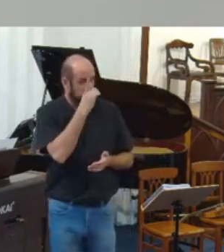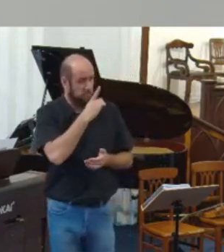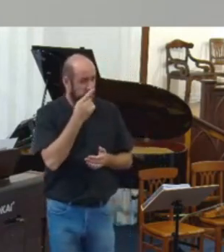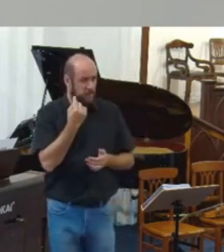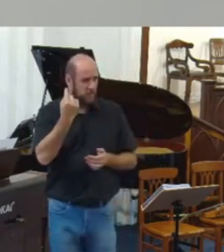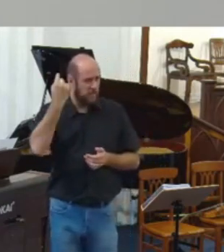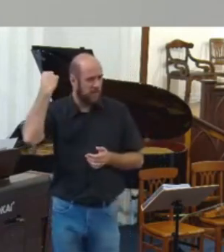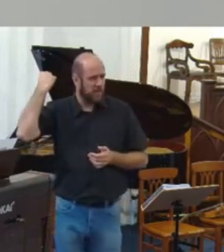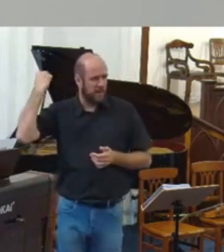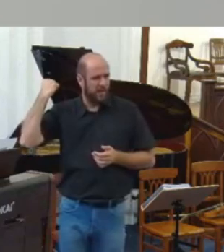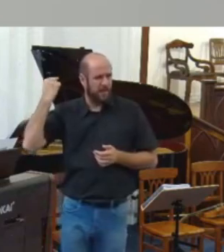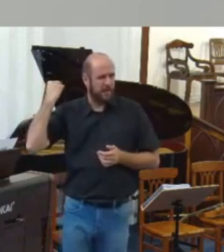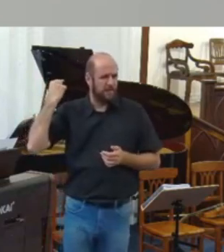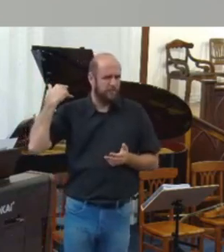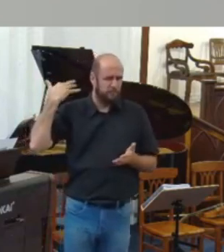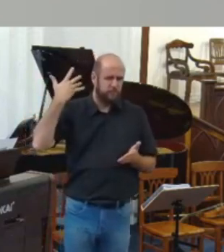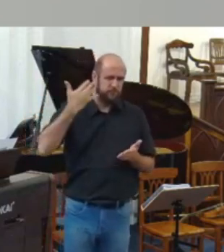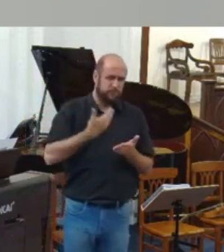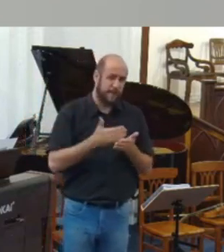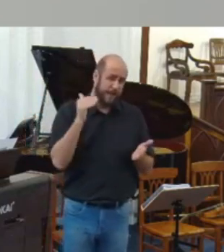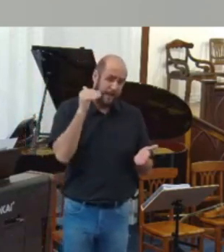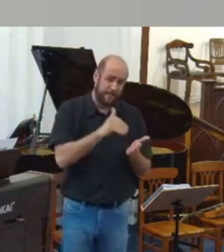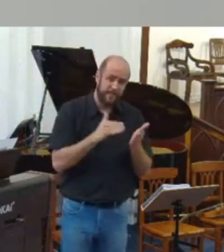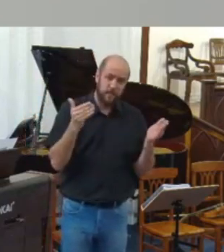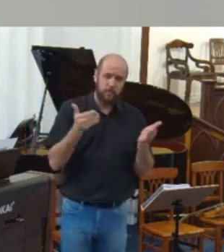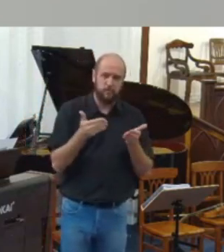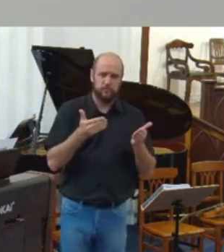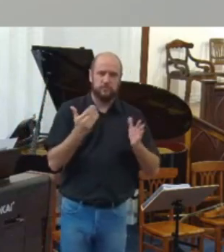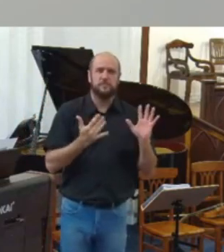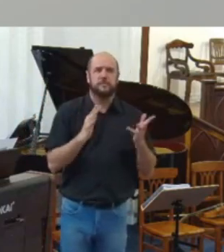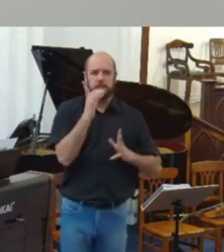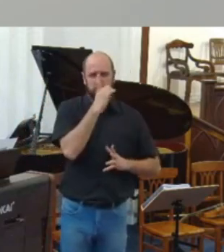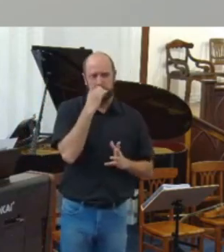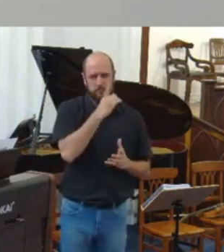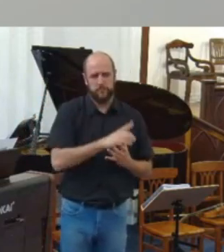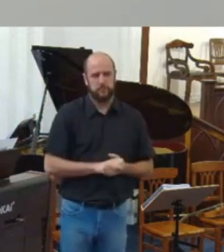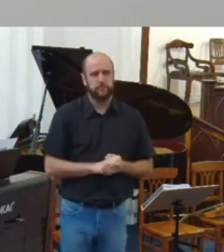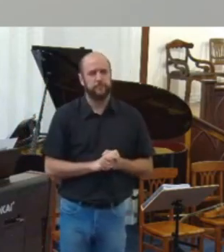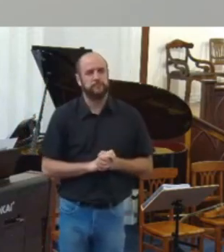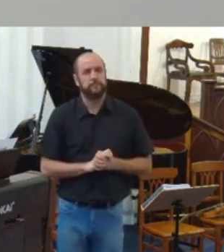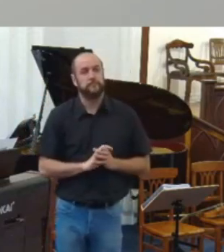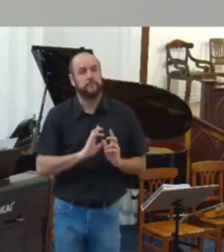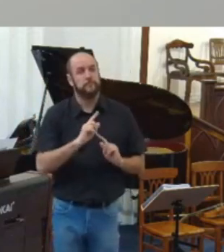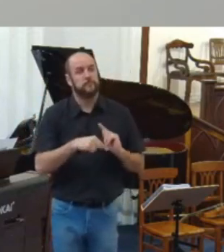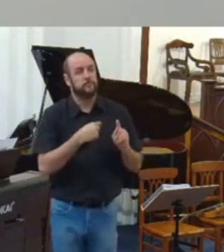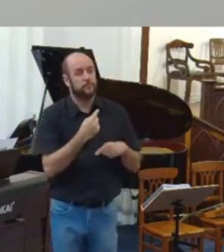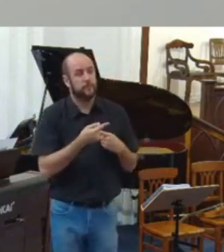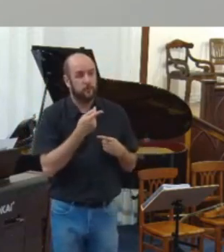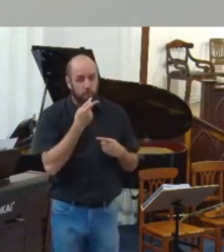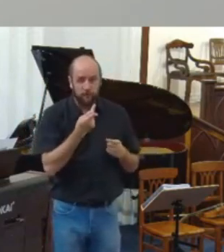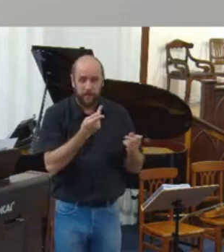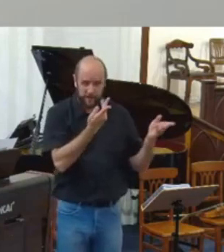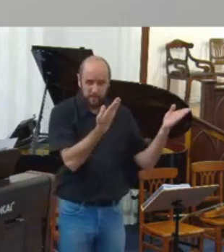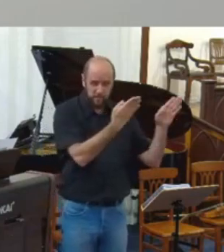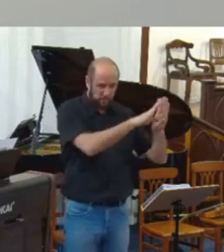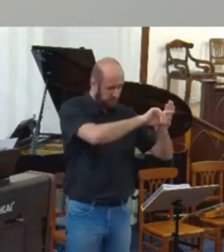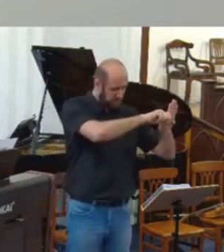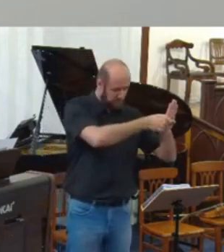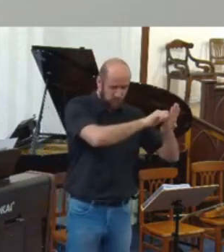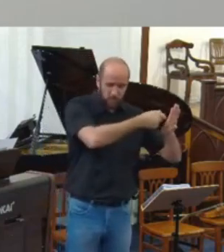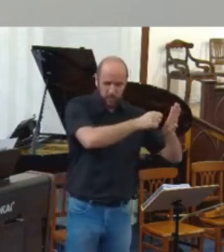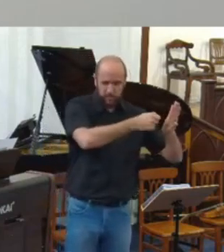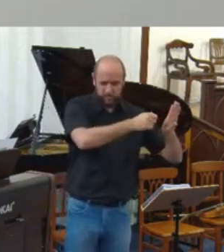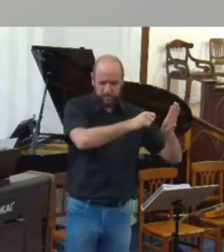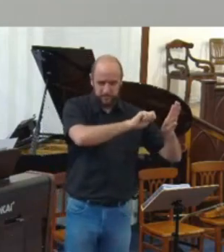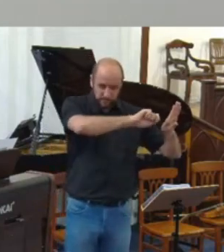tempos apostólicos. Uma outra situação que esse texto nos mostra é que as portas estavam bem trancadas. Por aí nós já começamos